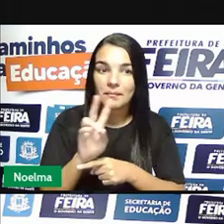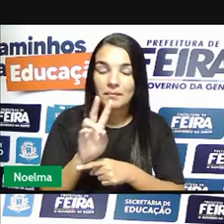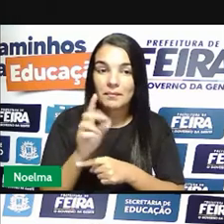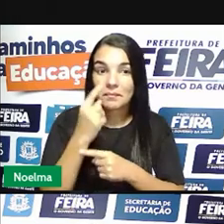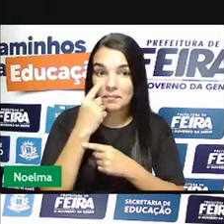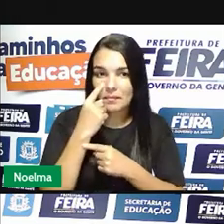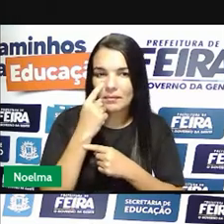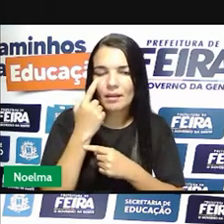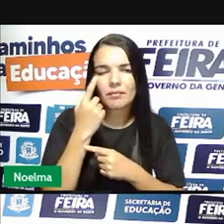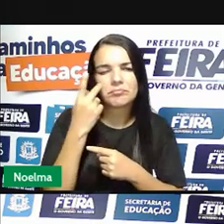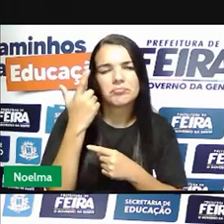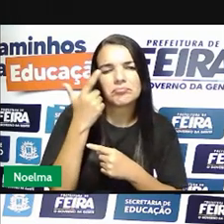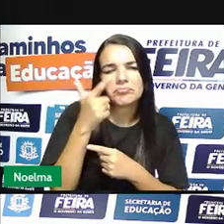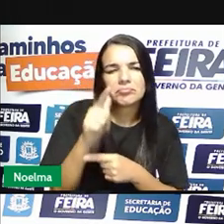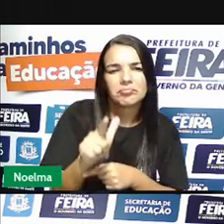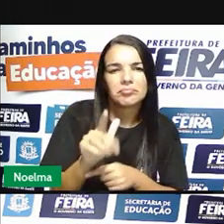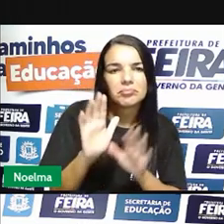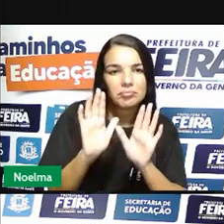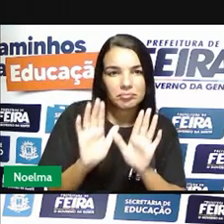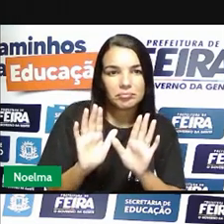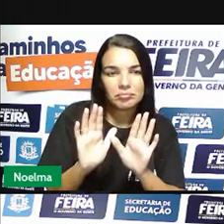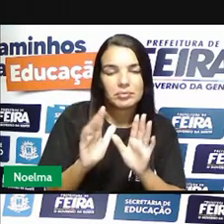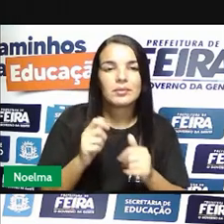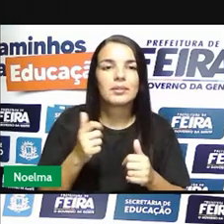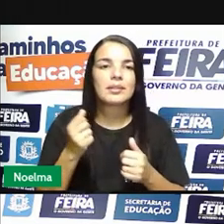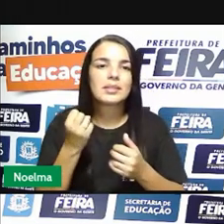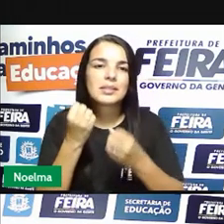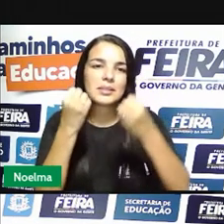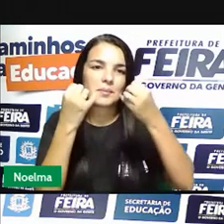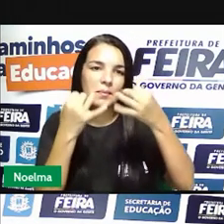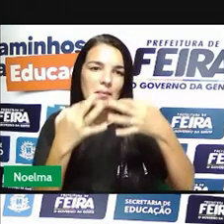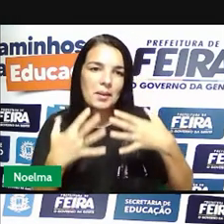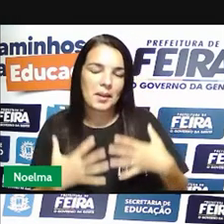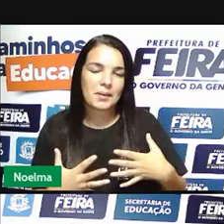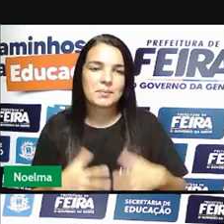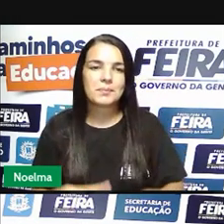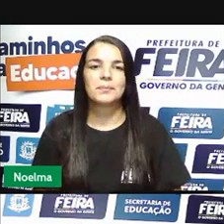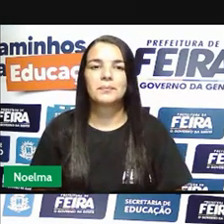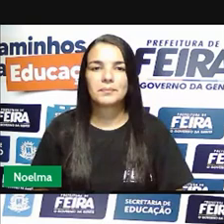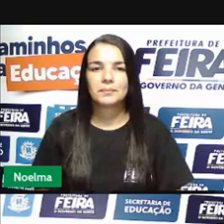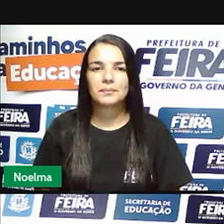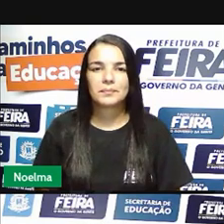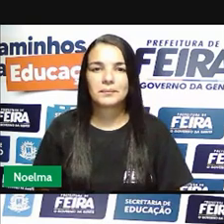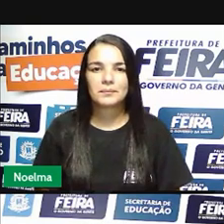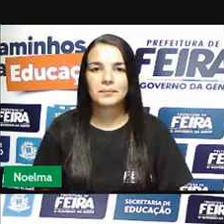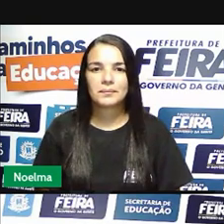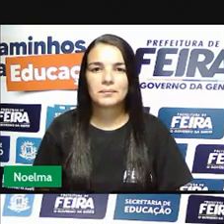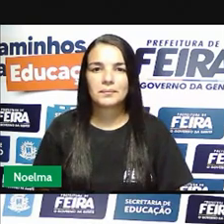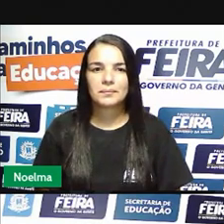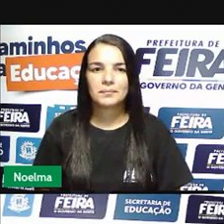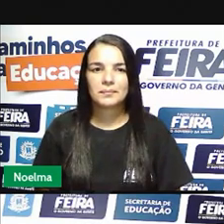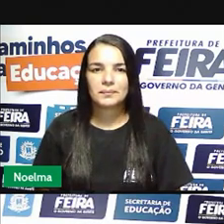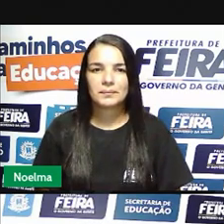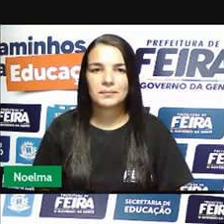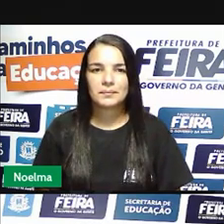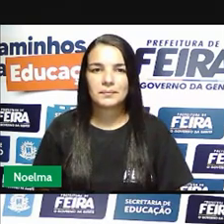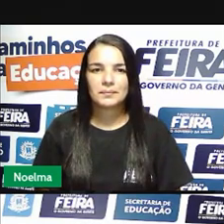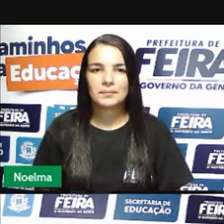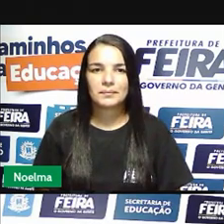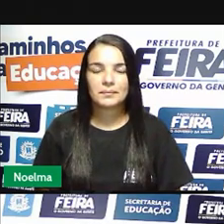revisar algumas coisas que a gente já viu sobre fração vamos lá